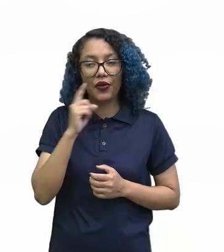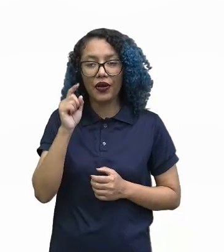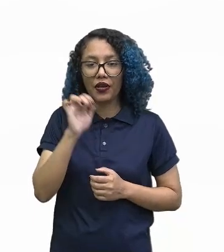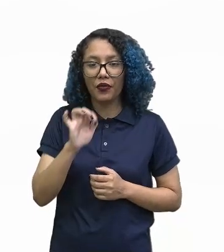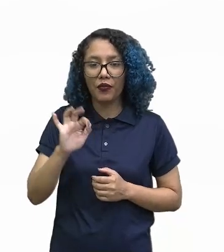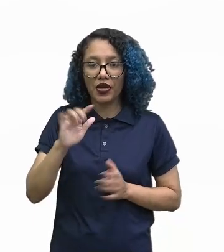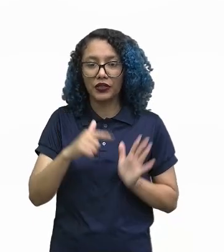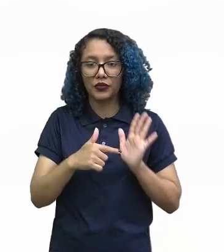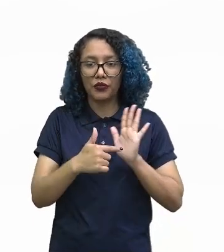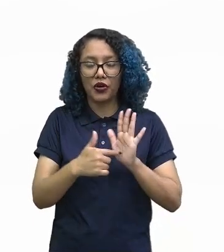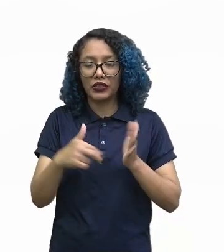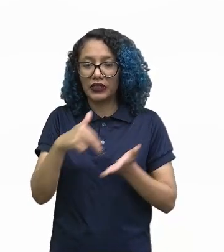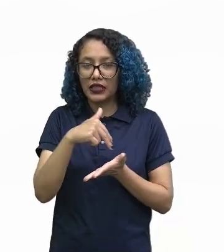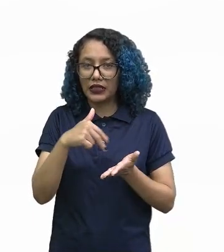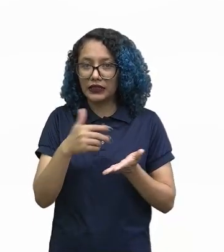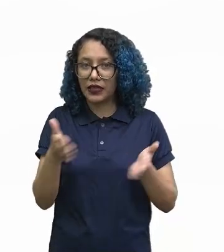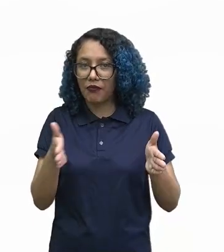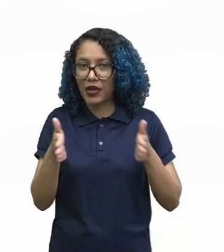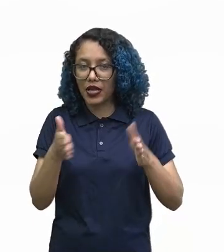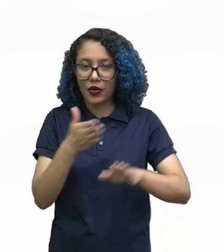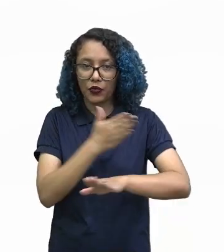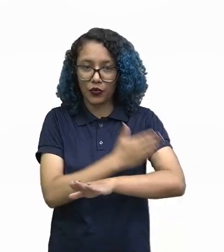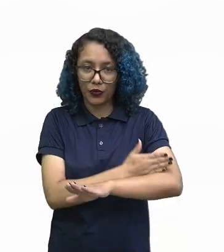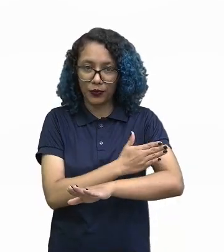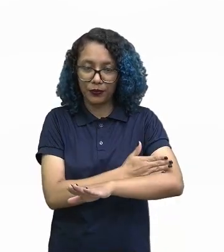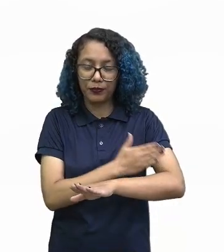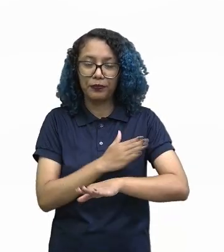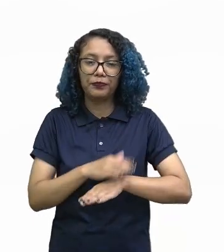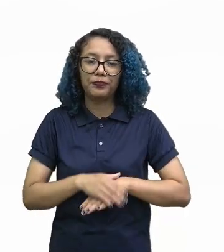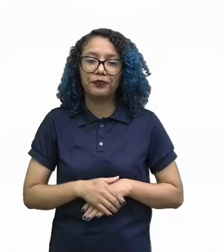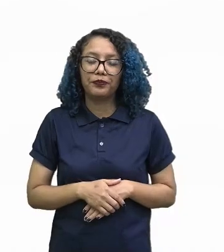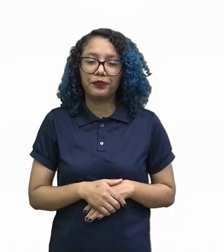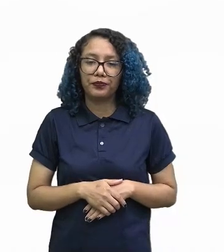dança no período medieval. Então,